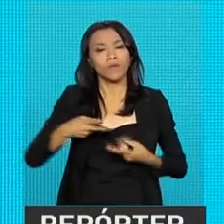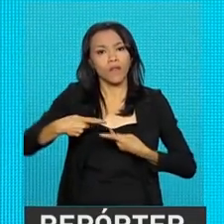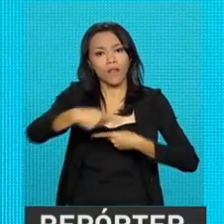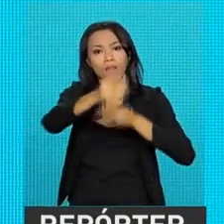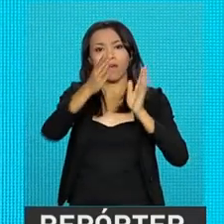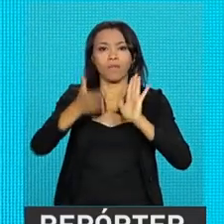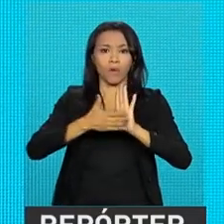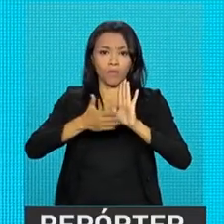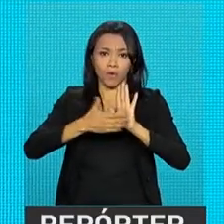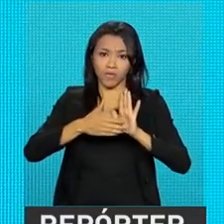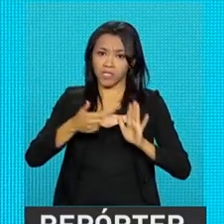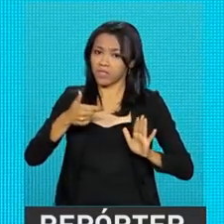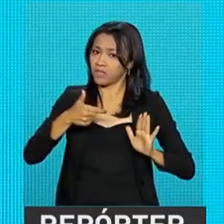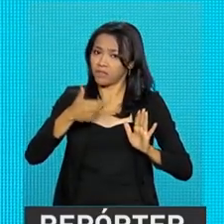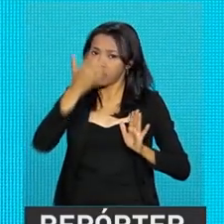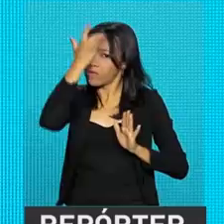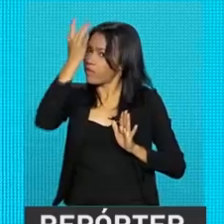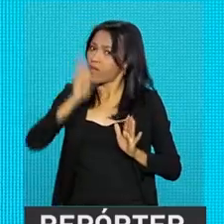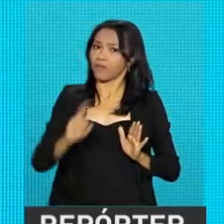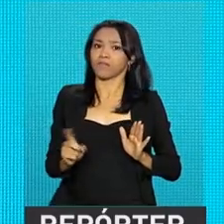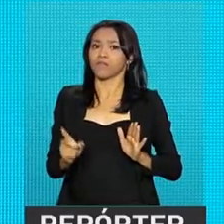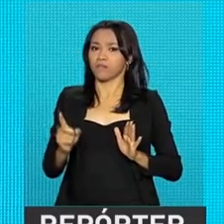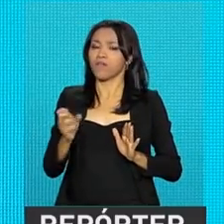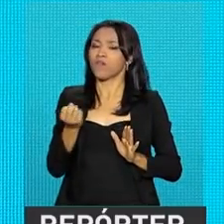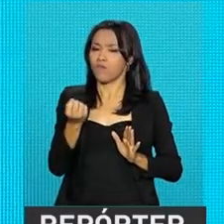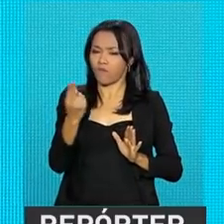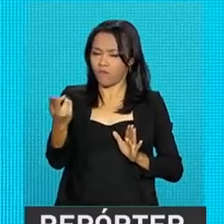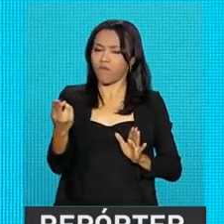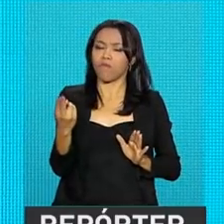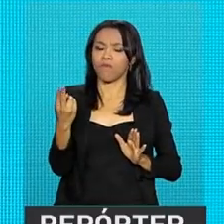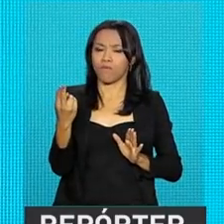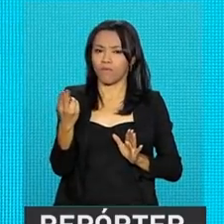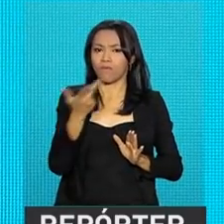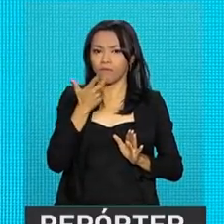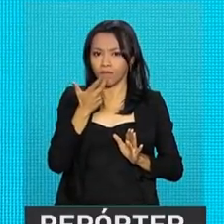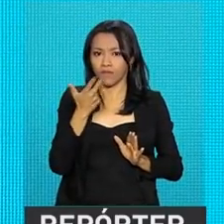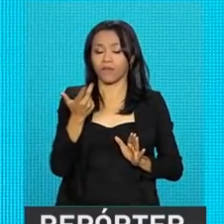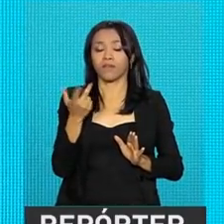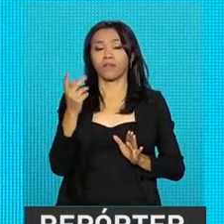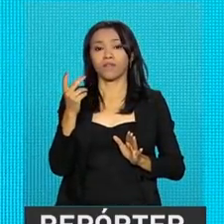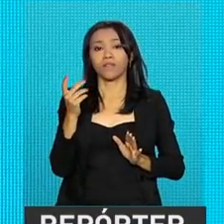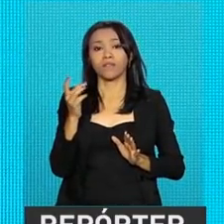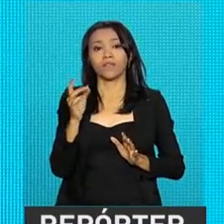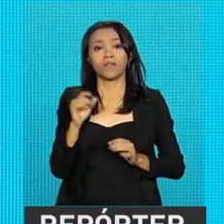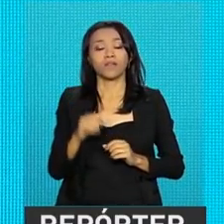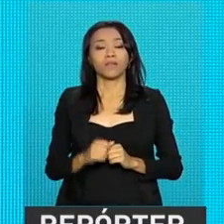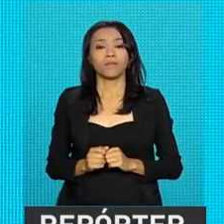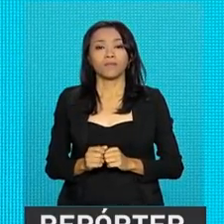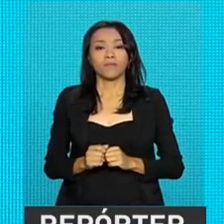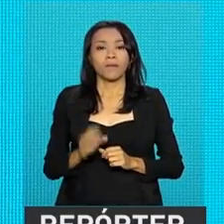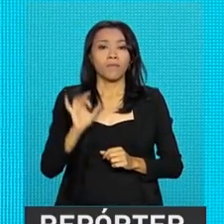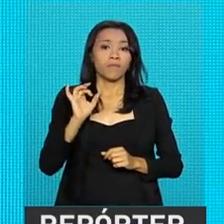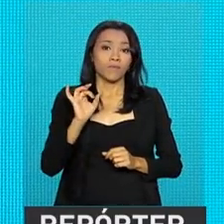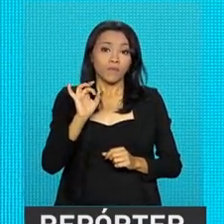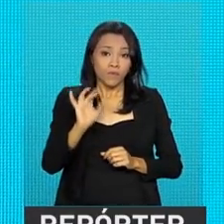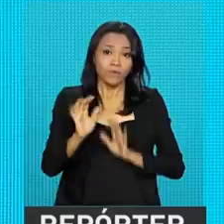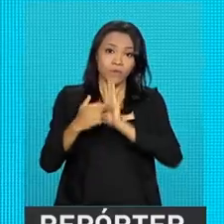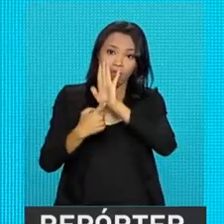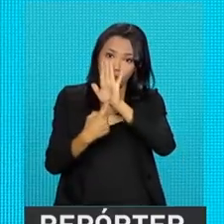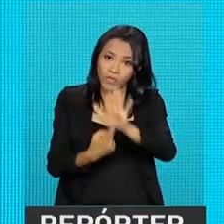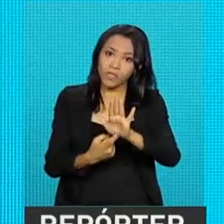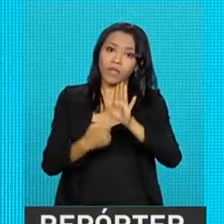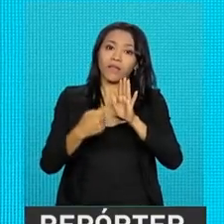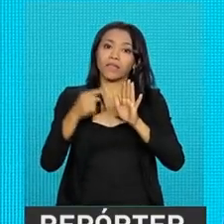não são fáceis eu acho mencionarei apenas para a revelar as suas